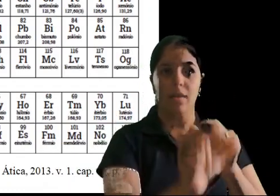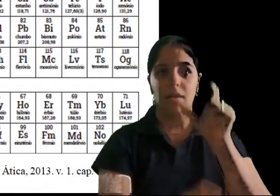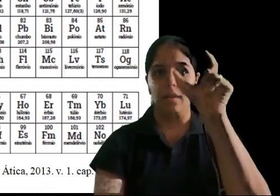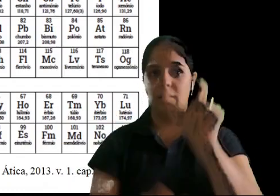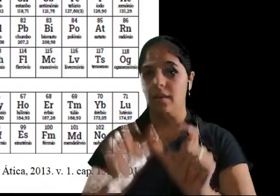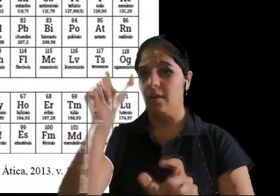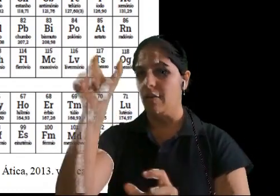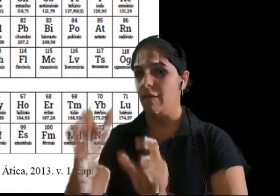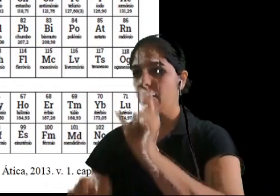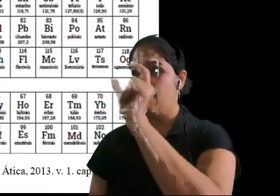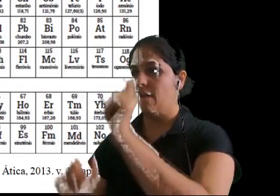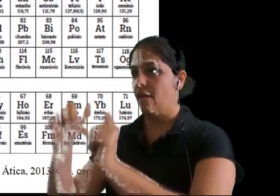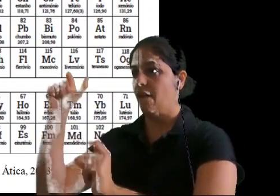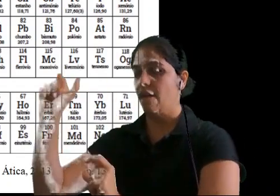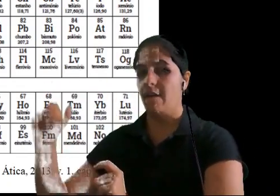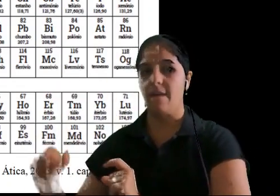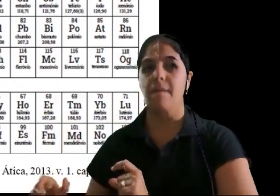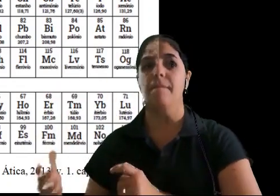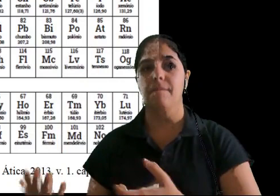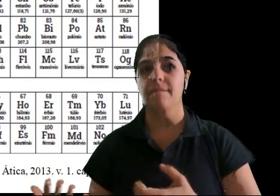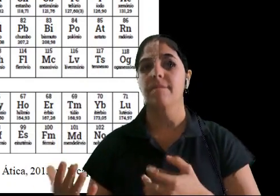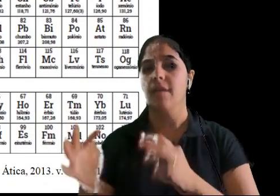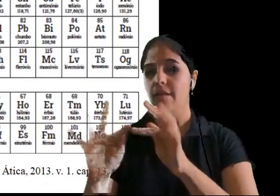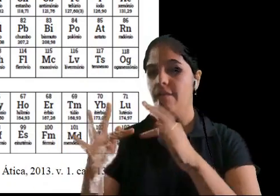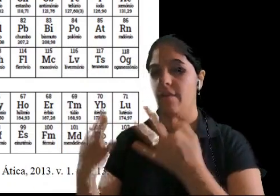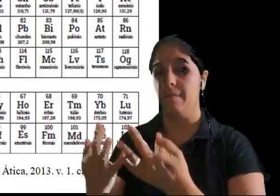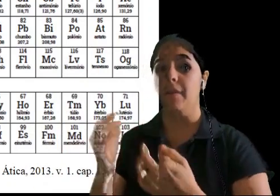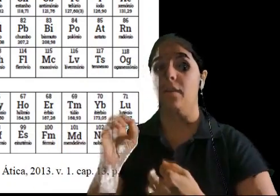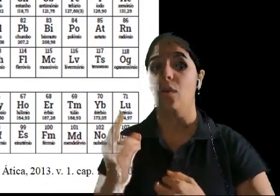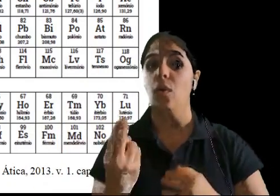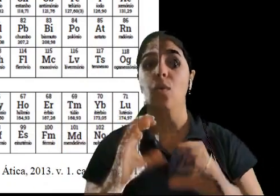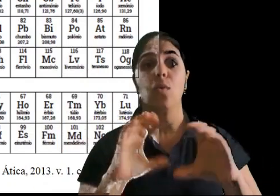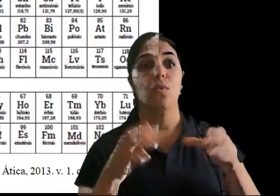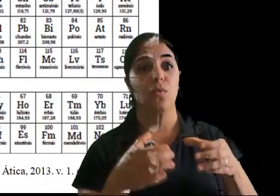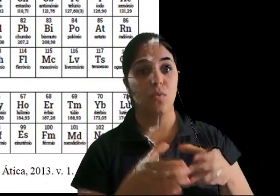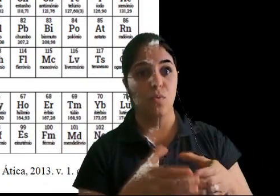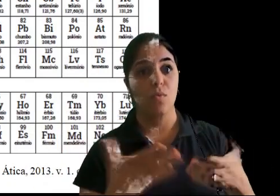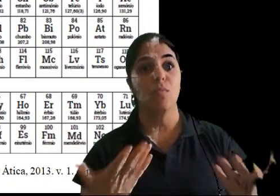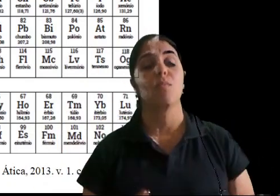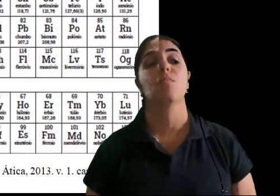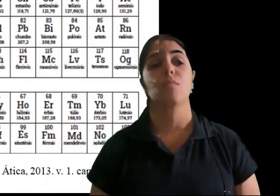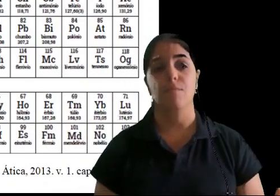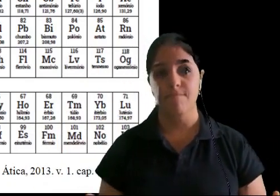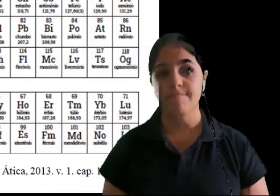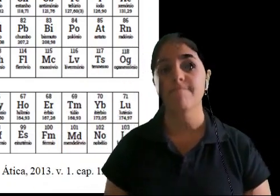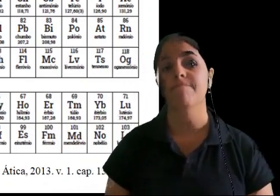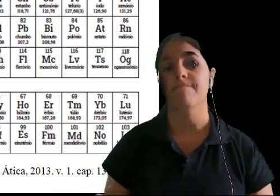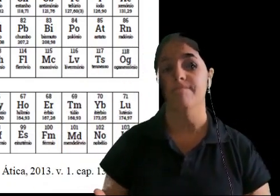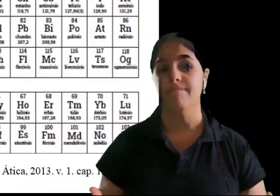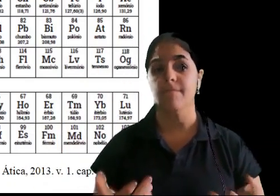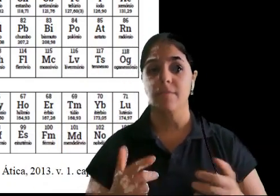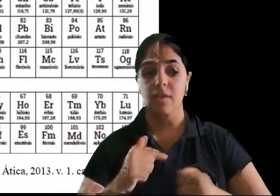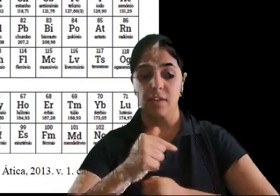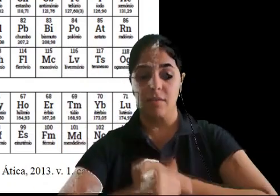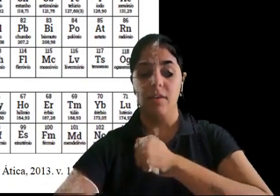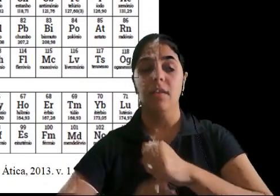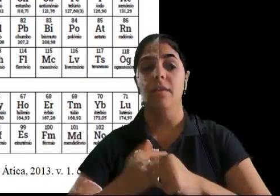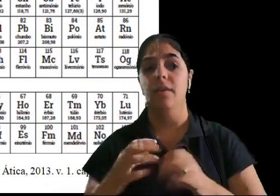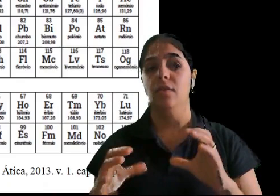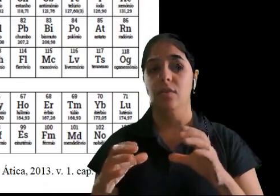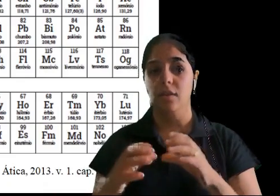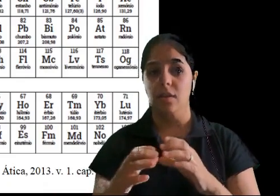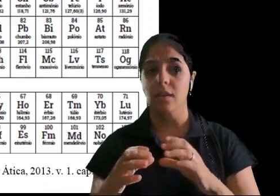as nossas colunas. As famílias também são conhecidas como grupos. E normalmente os